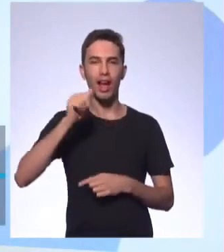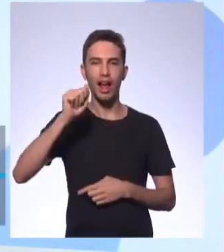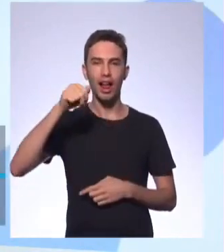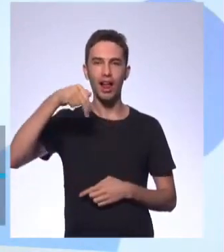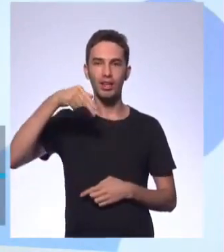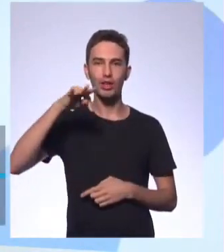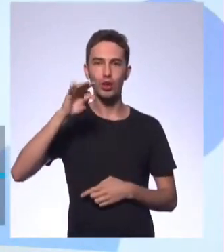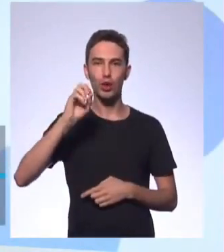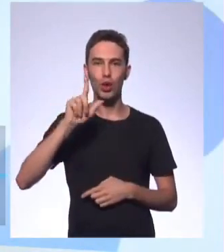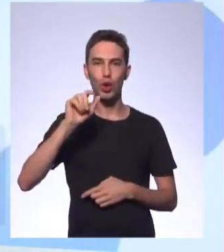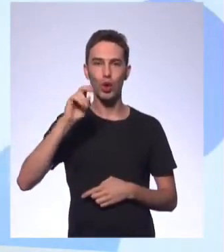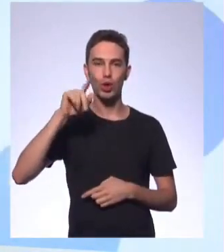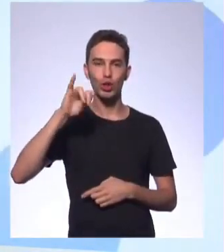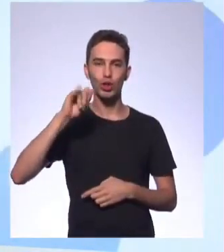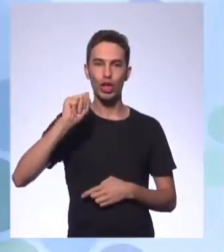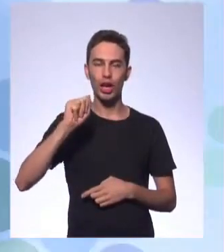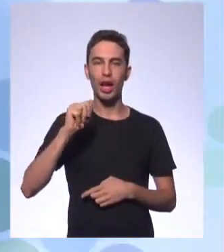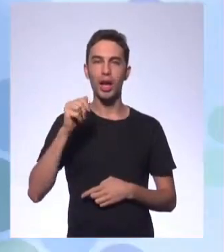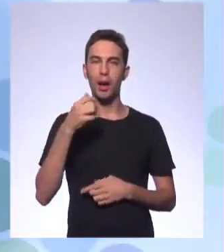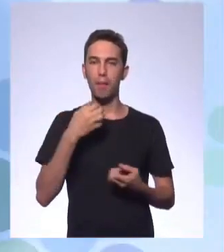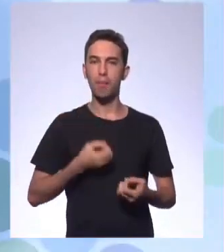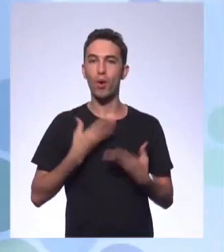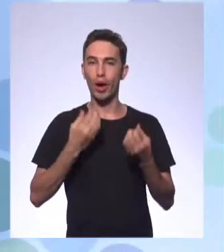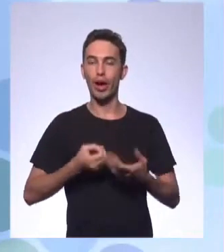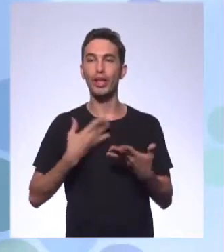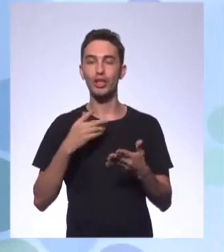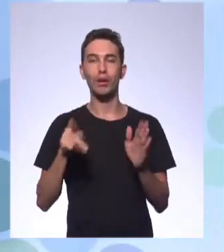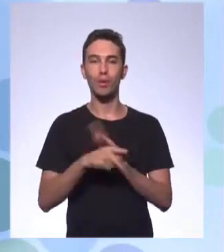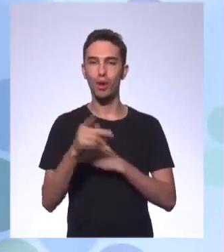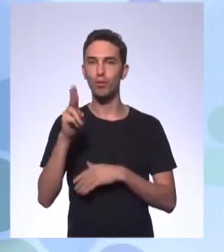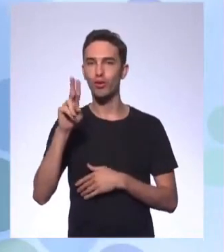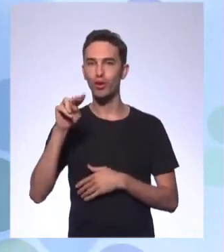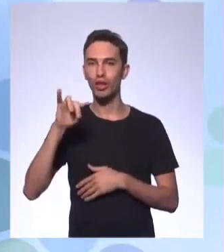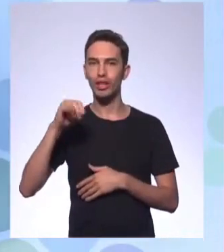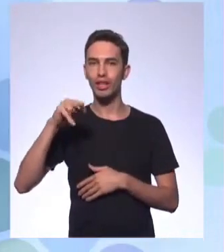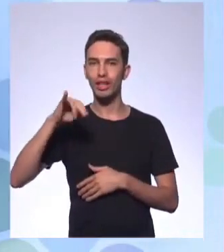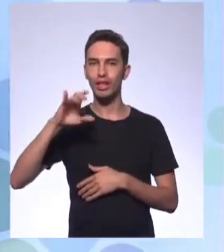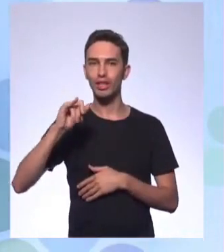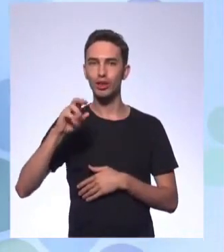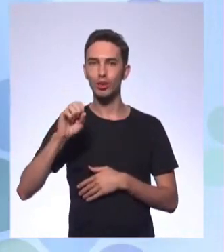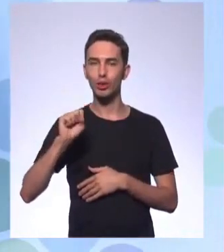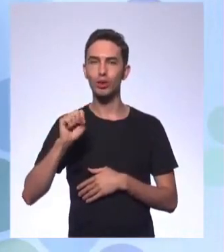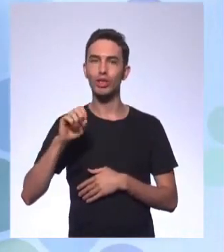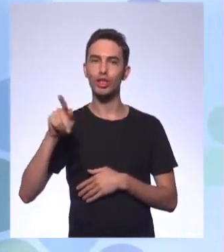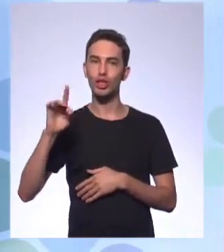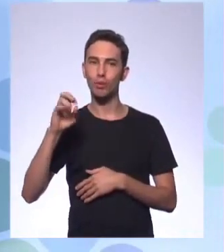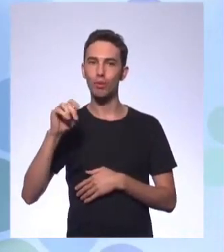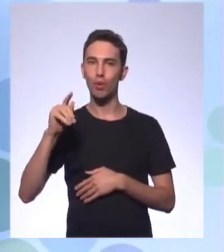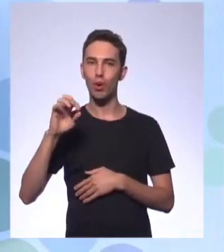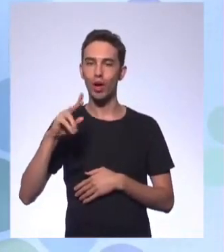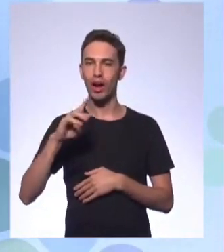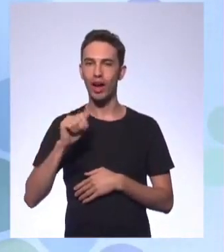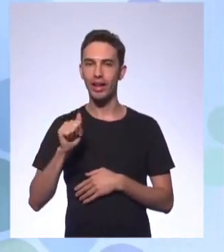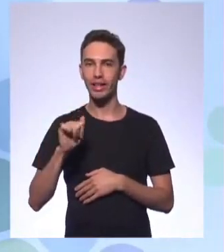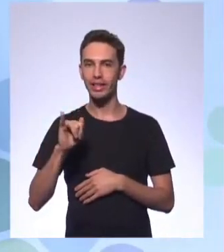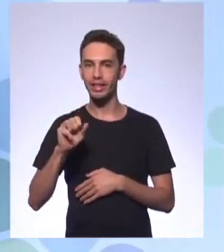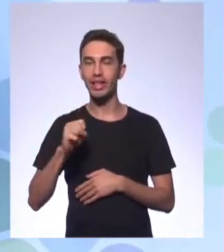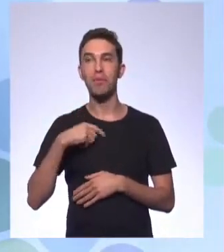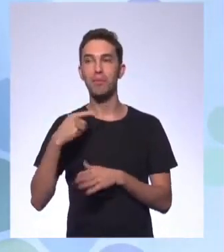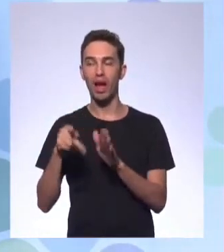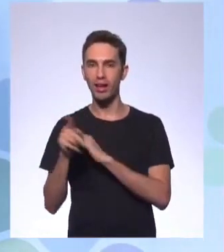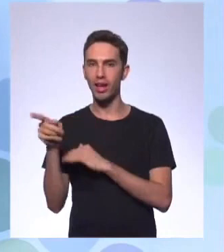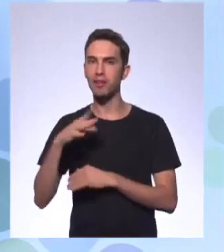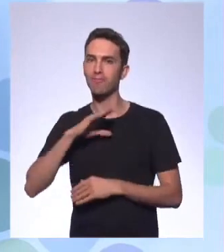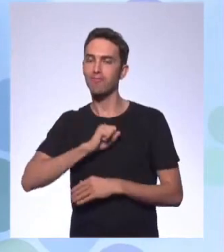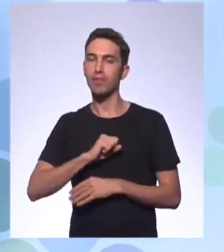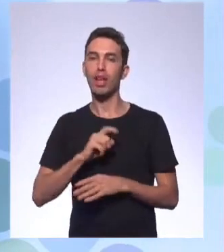Vinícius de Moraes. Perfeito. Eu vou indicar um livro para você ler, porque assim, é um livro bacana. É o livro Amor de Perdição. Seu professor com certeza vai